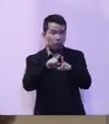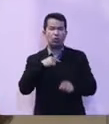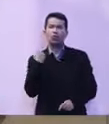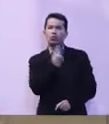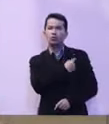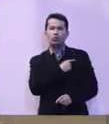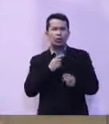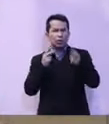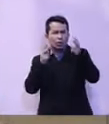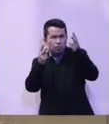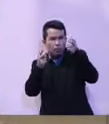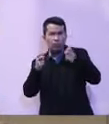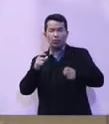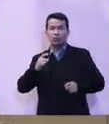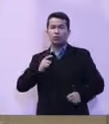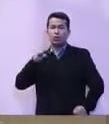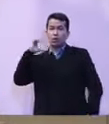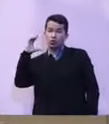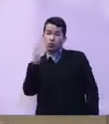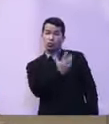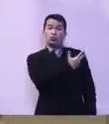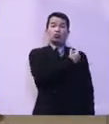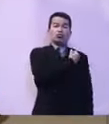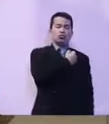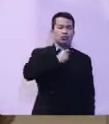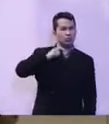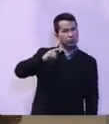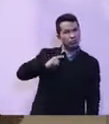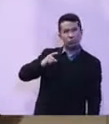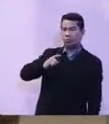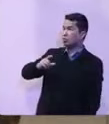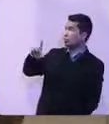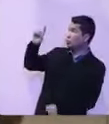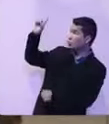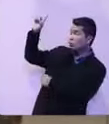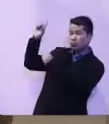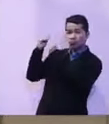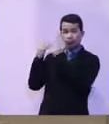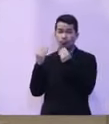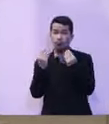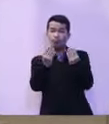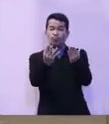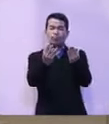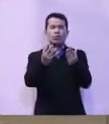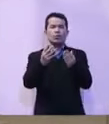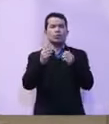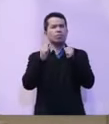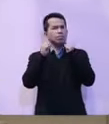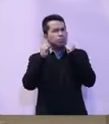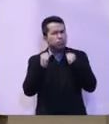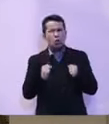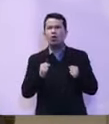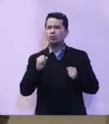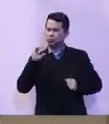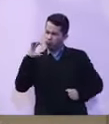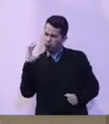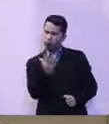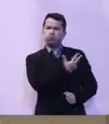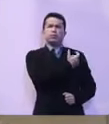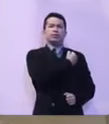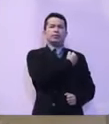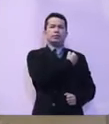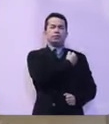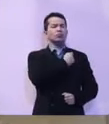Deus. Eles seriam libertos dos perigos que o exército assírio representava. No entanto, quando a gente